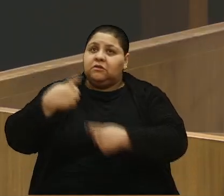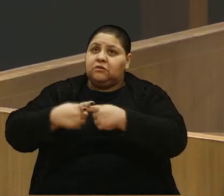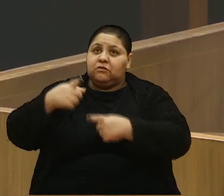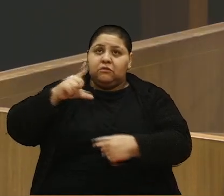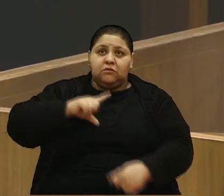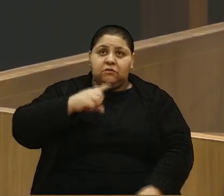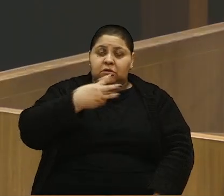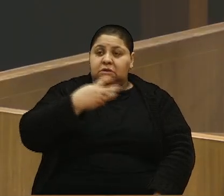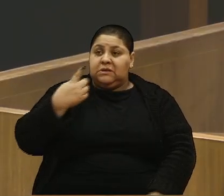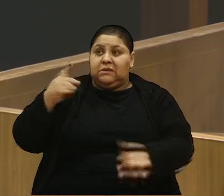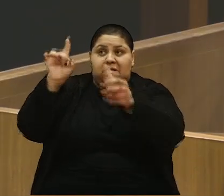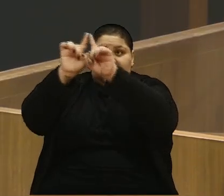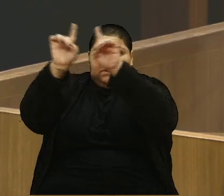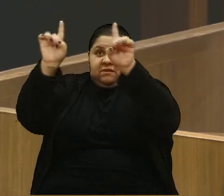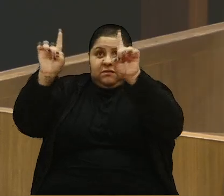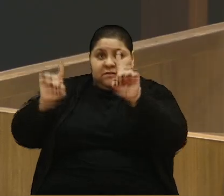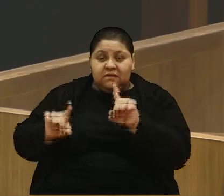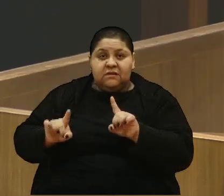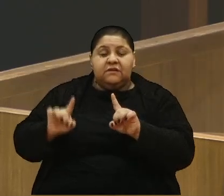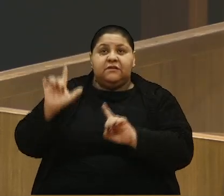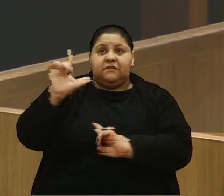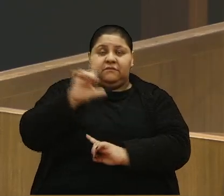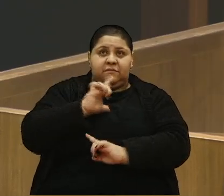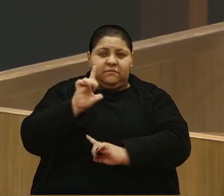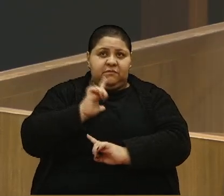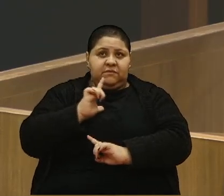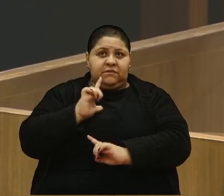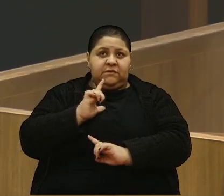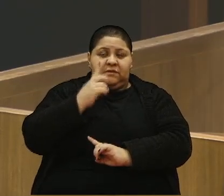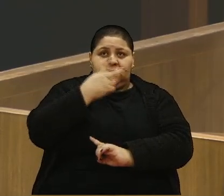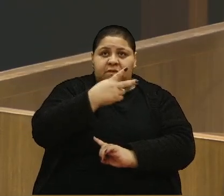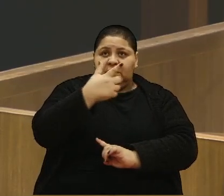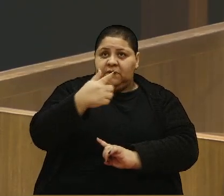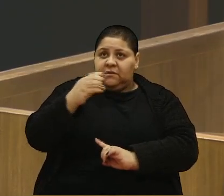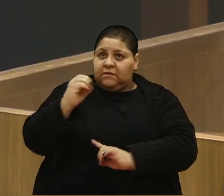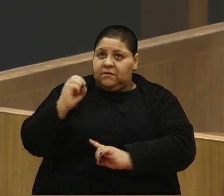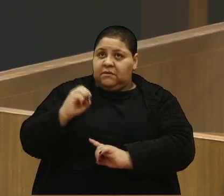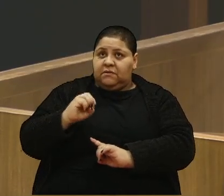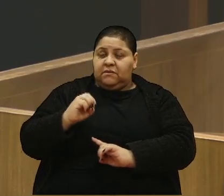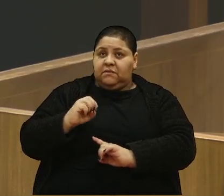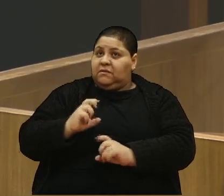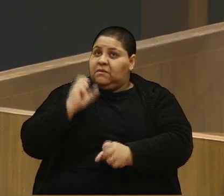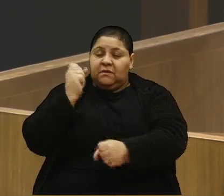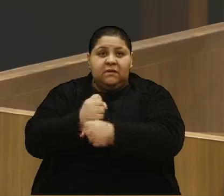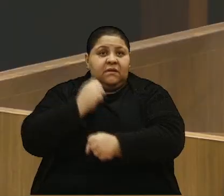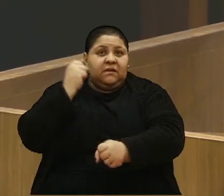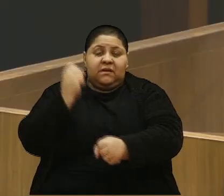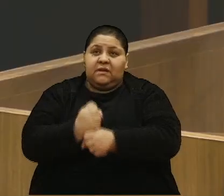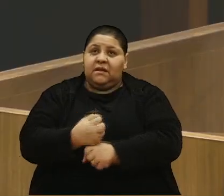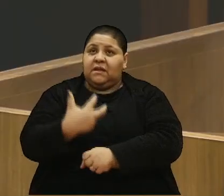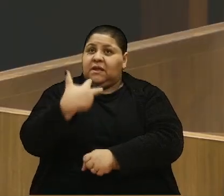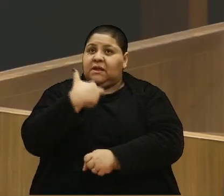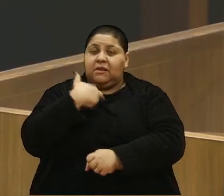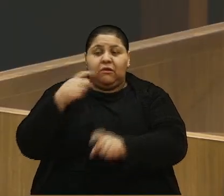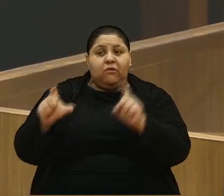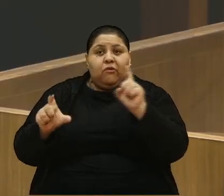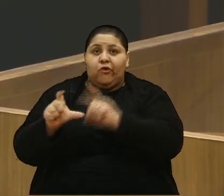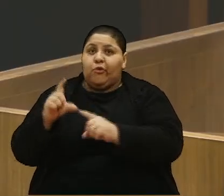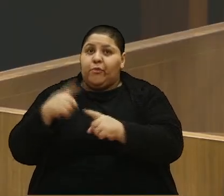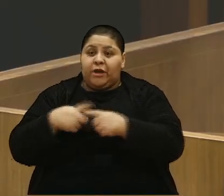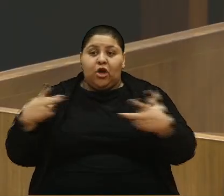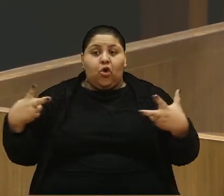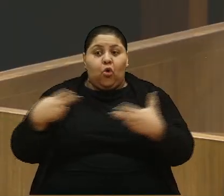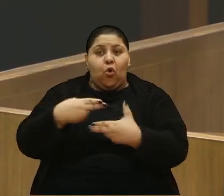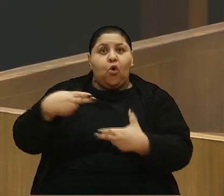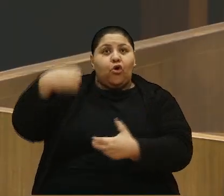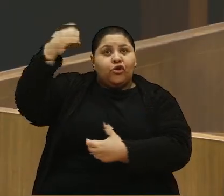31 servidores, nós temos 270 mil contas que não podem ser inadimplentes, porque senão cortam a luz.